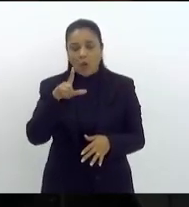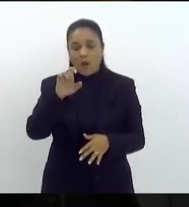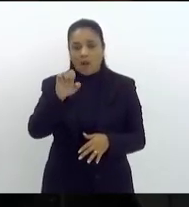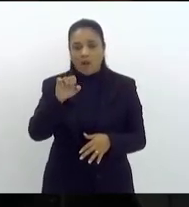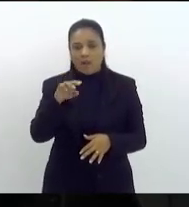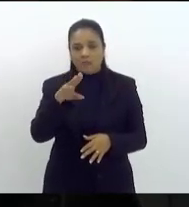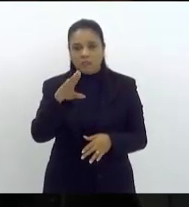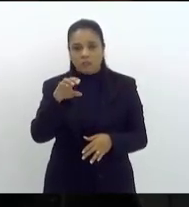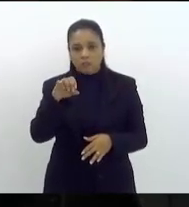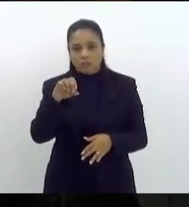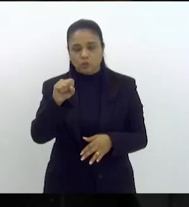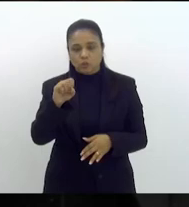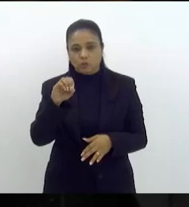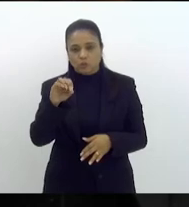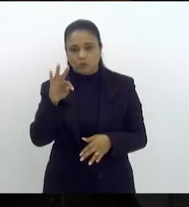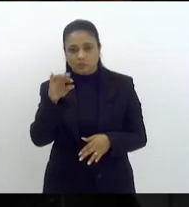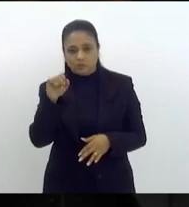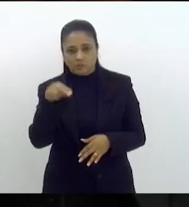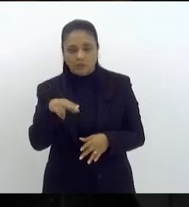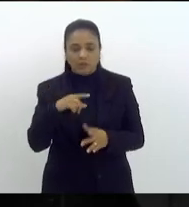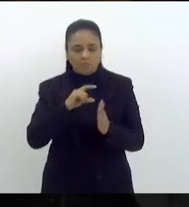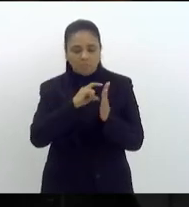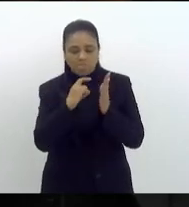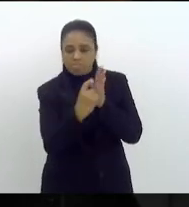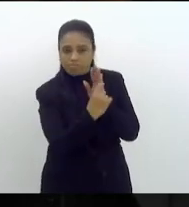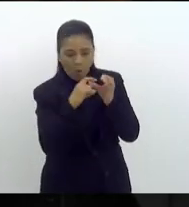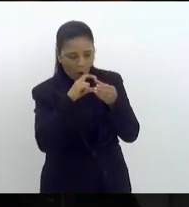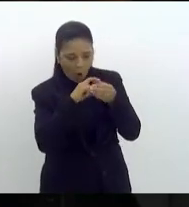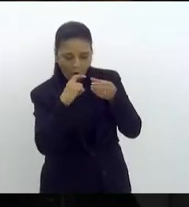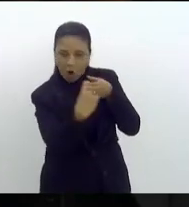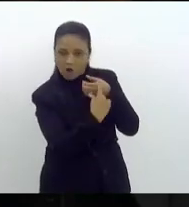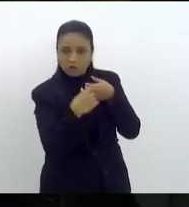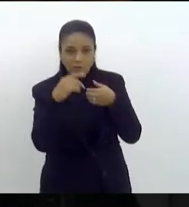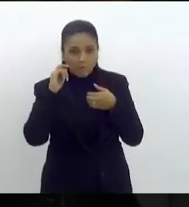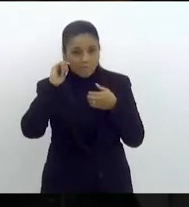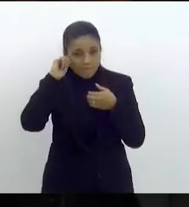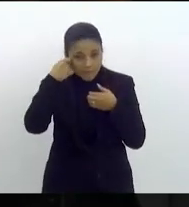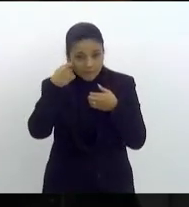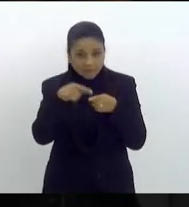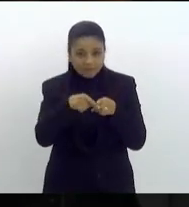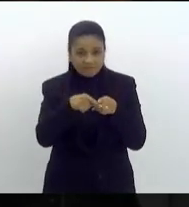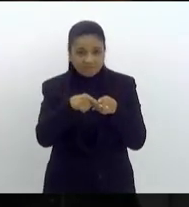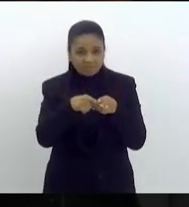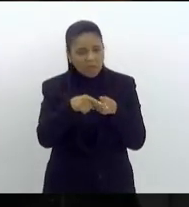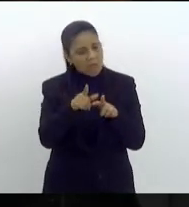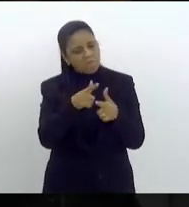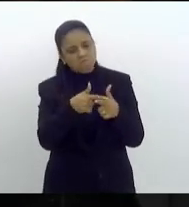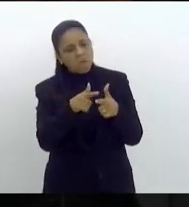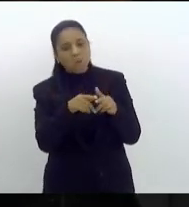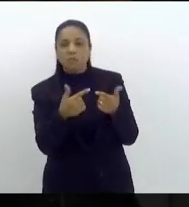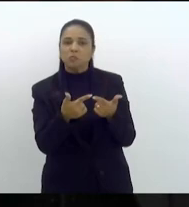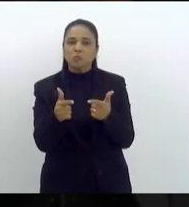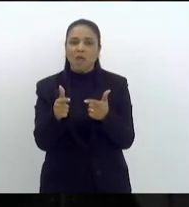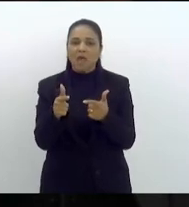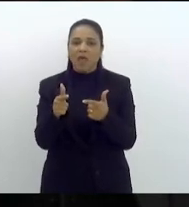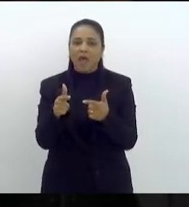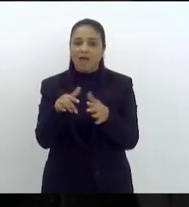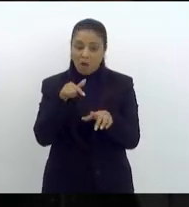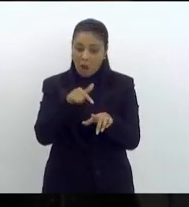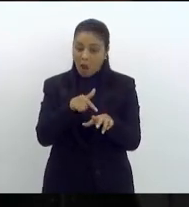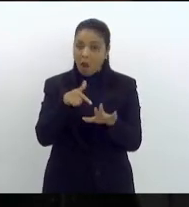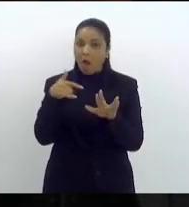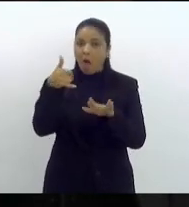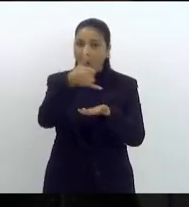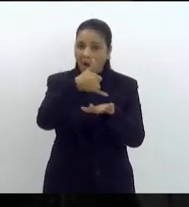outro tarja preta todo mundo acha Sem problema mas tomar óleo de